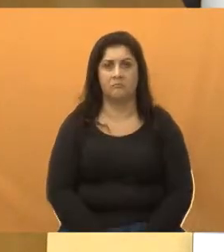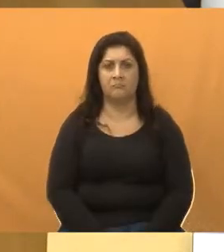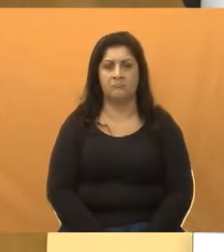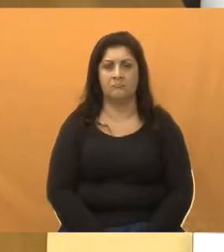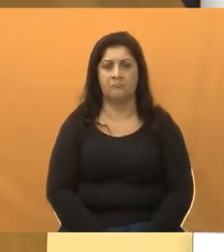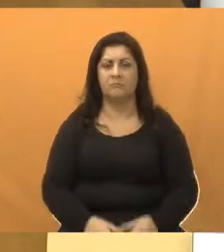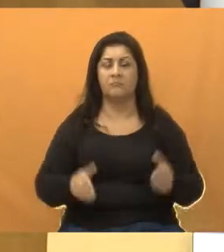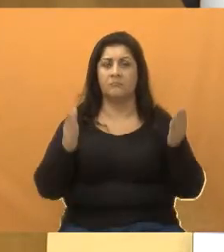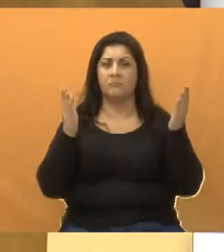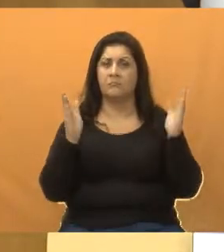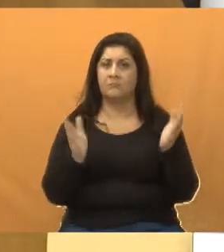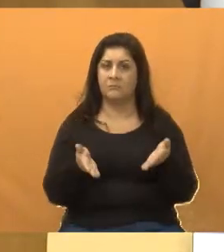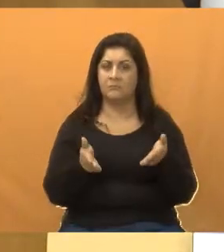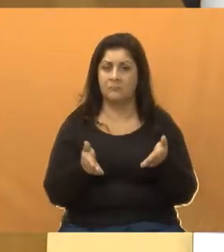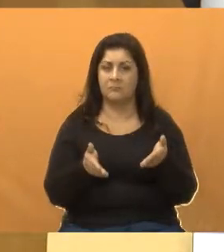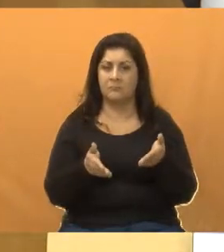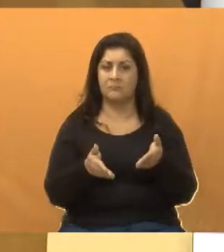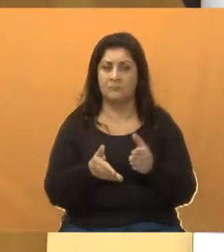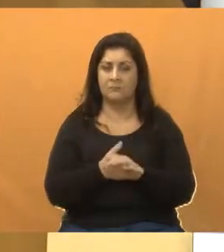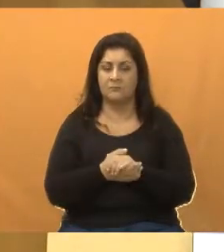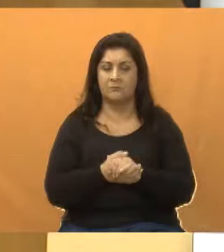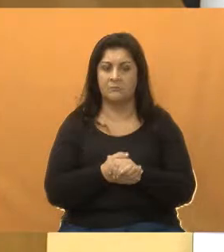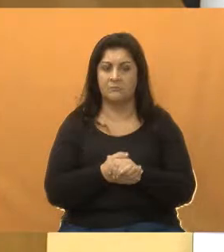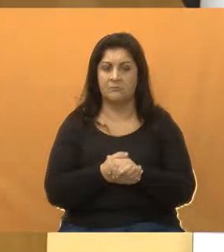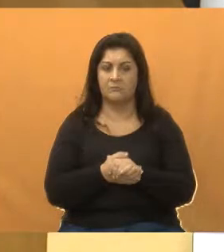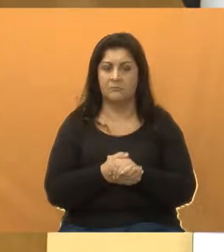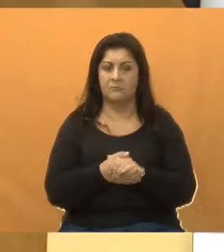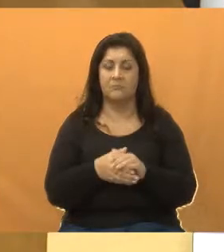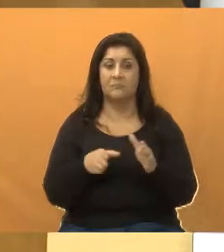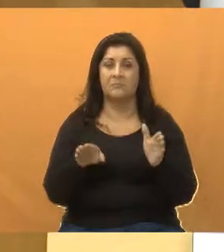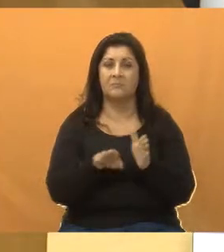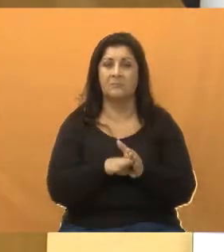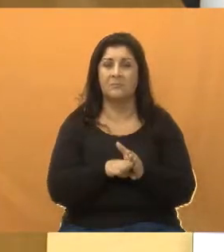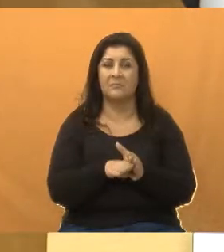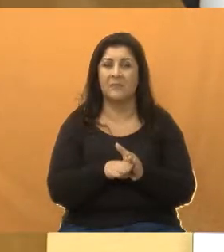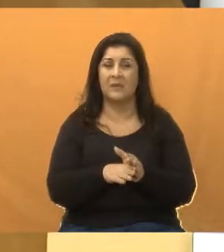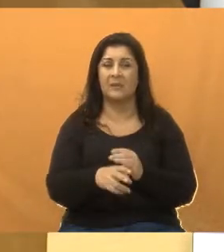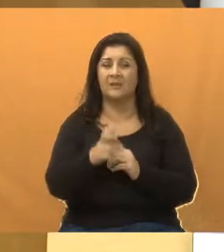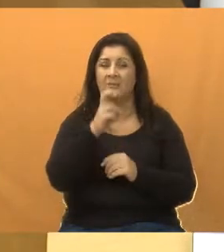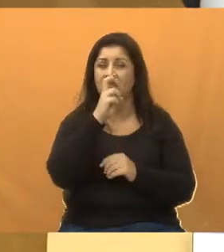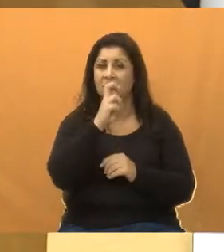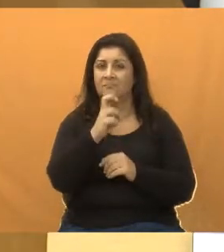Hoje chegou quase 5 milhões para pagar.